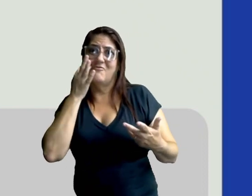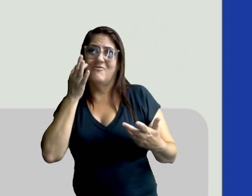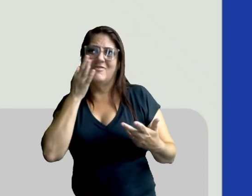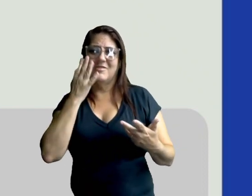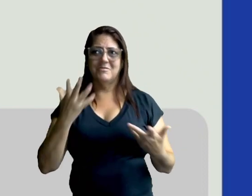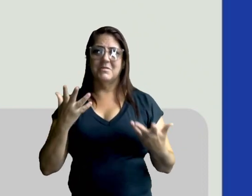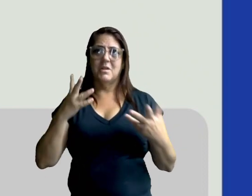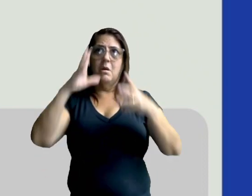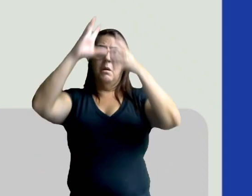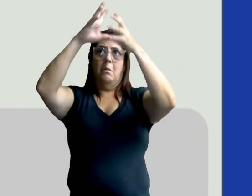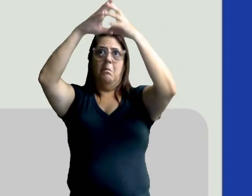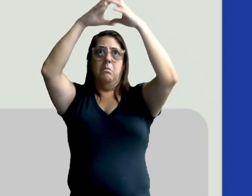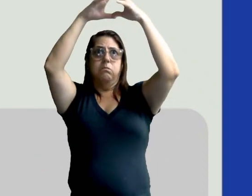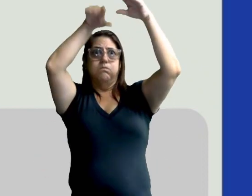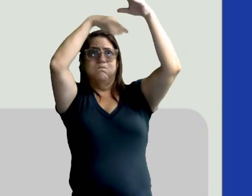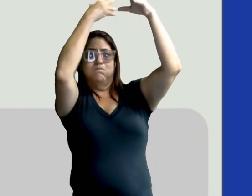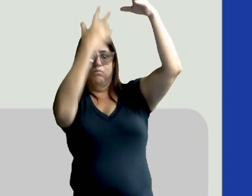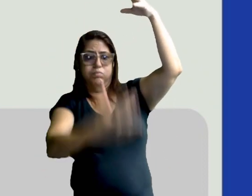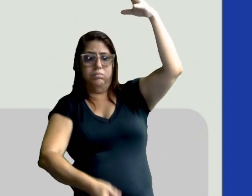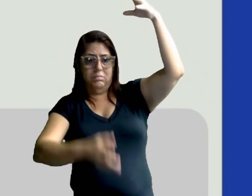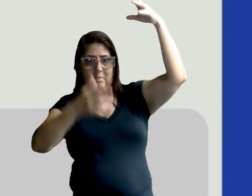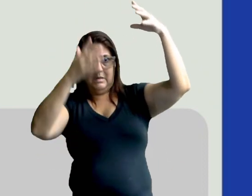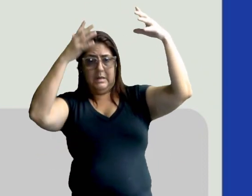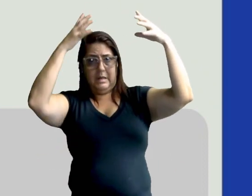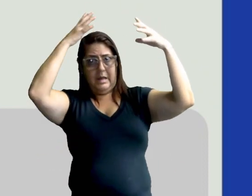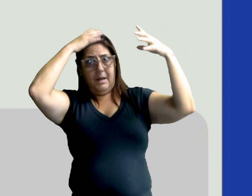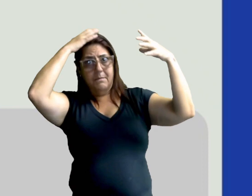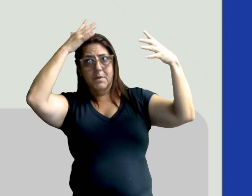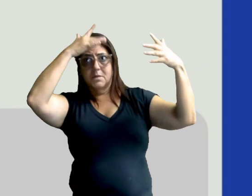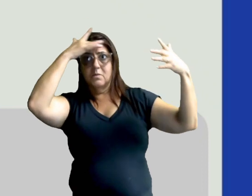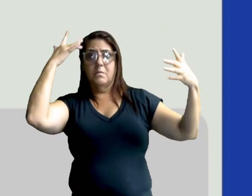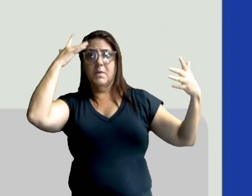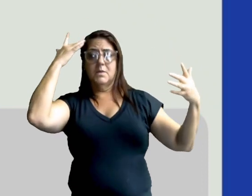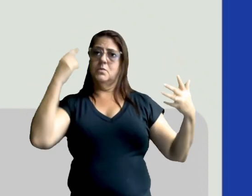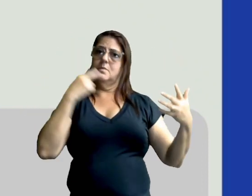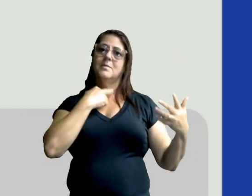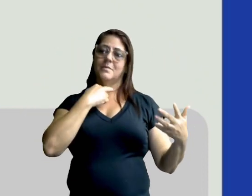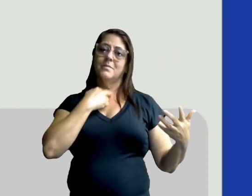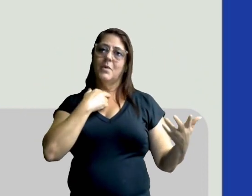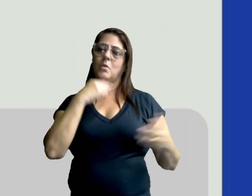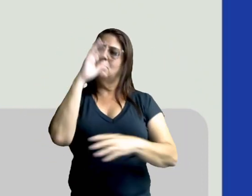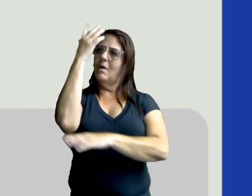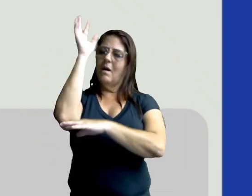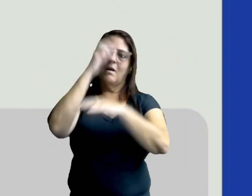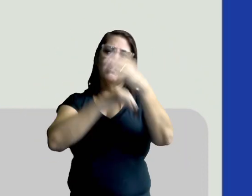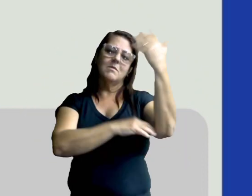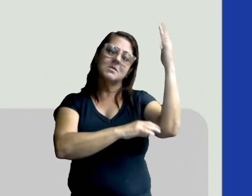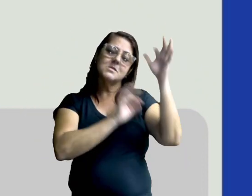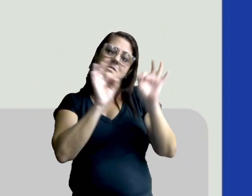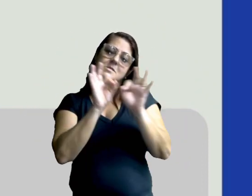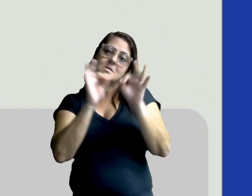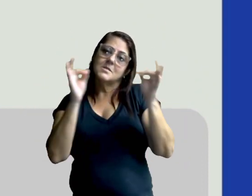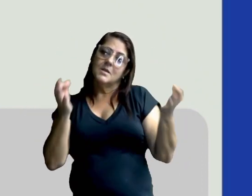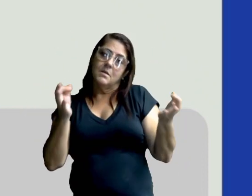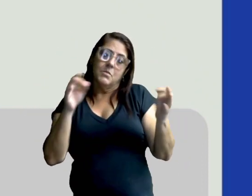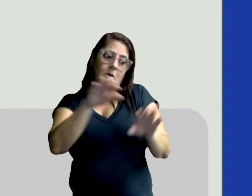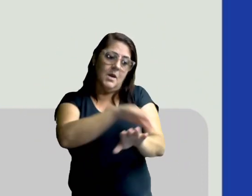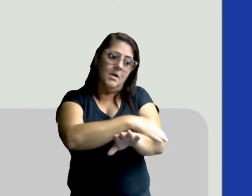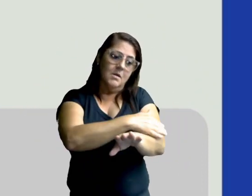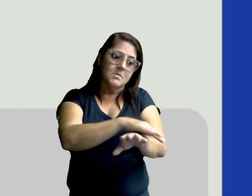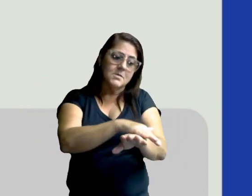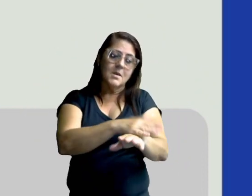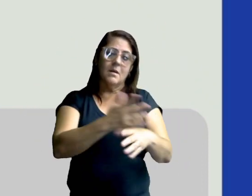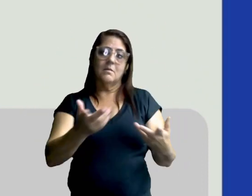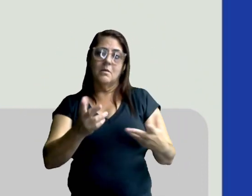pesado, não venha cair e machucar alguém no meio da rua. Para saber se uma calçada ou uma praça pode receber uma